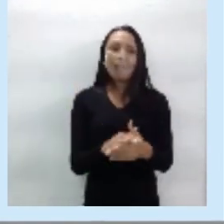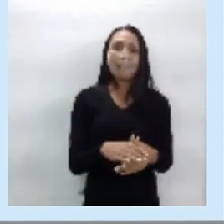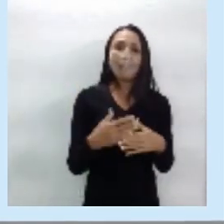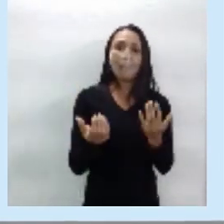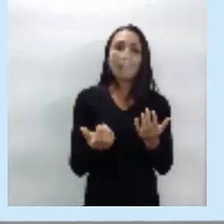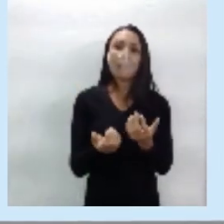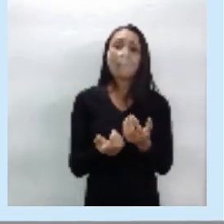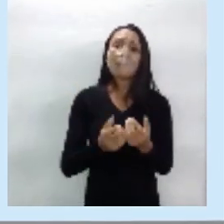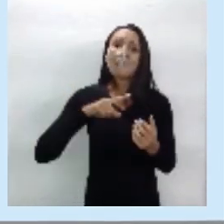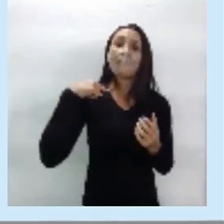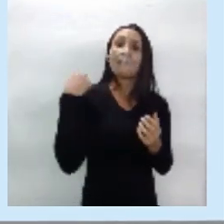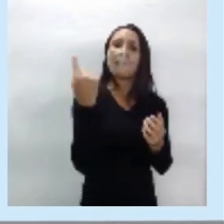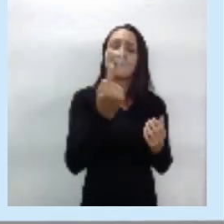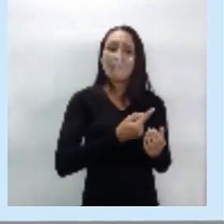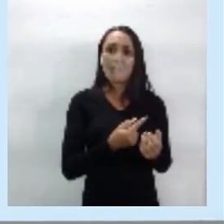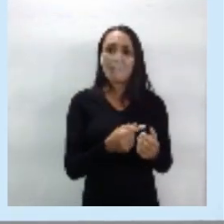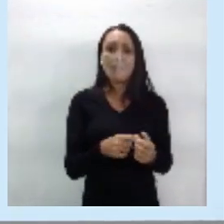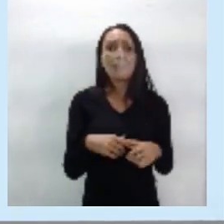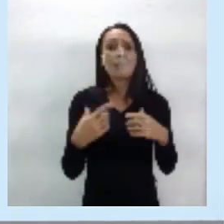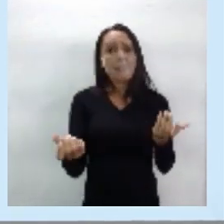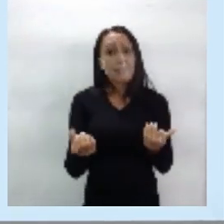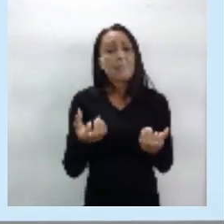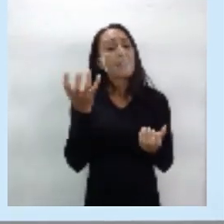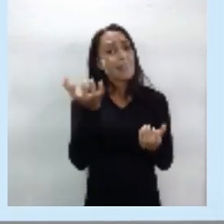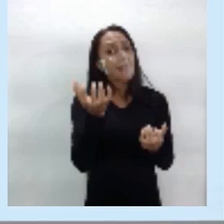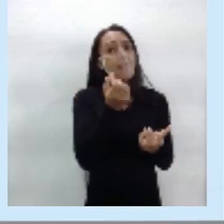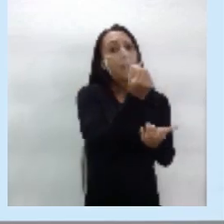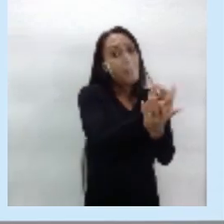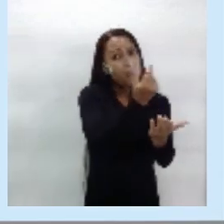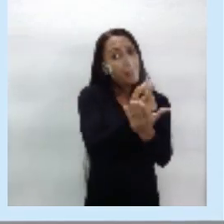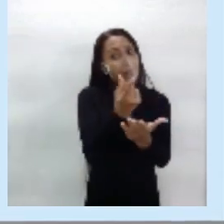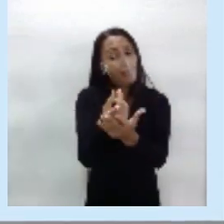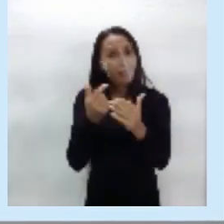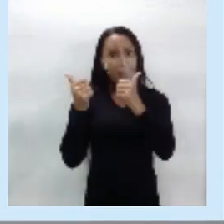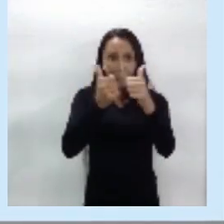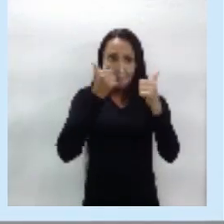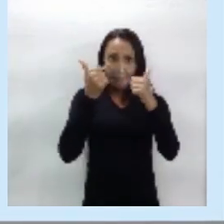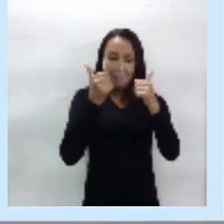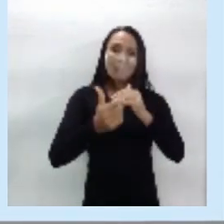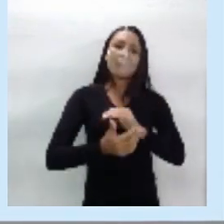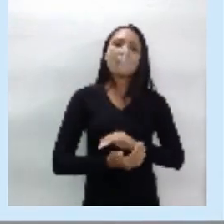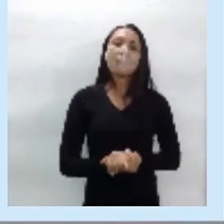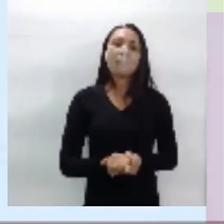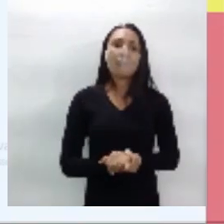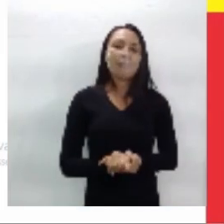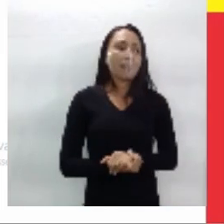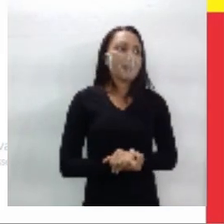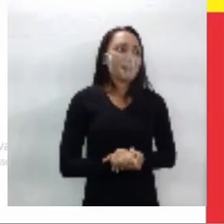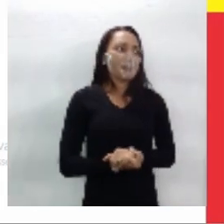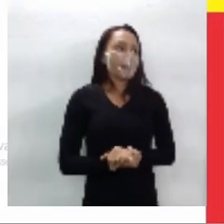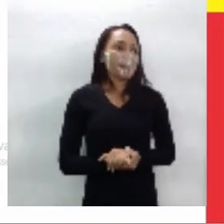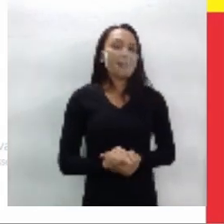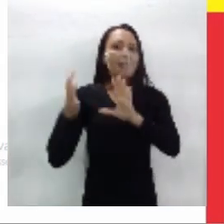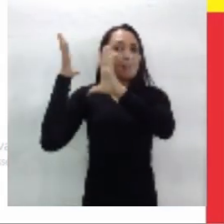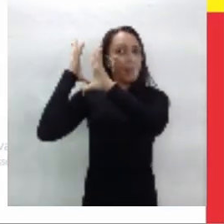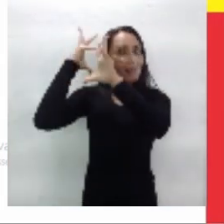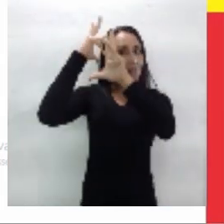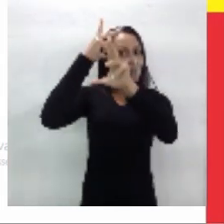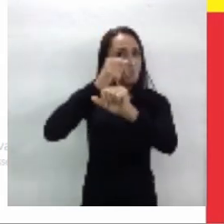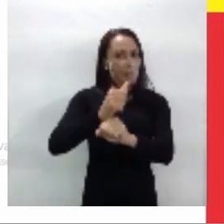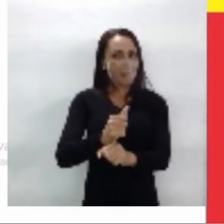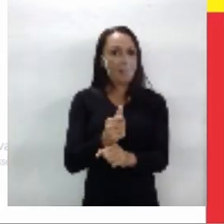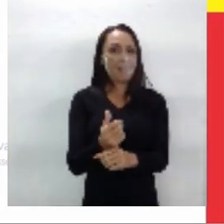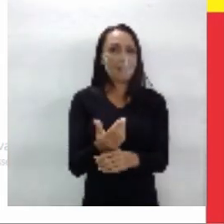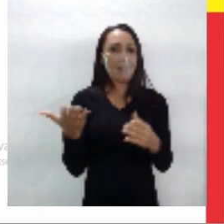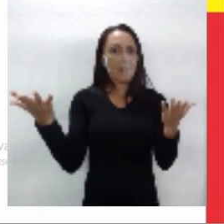consumo com que a gente pega, vá lá e queira comprar, tá bom? Revise comigo nesta aula o que a gente